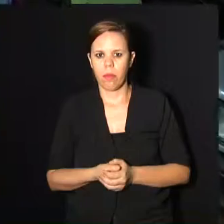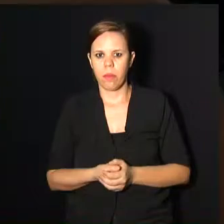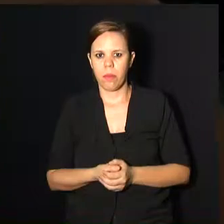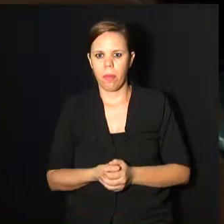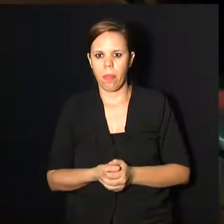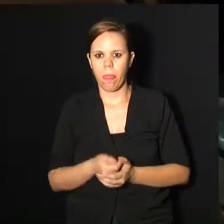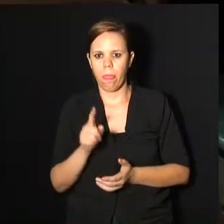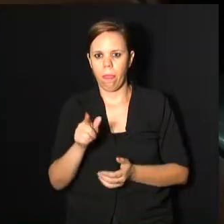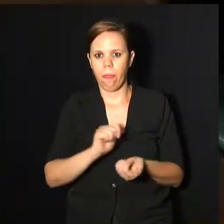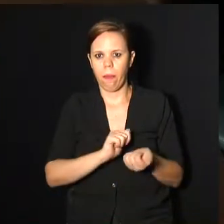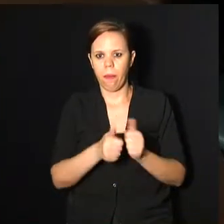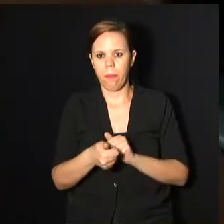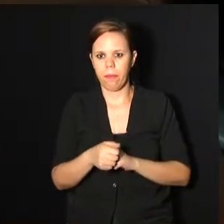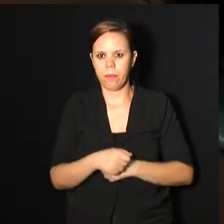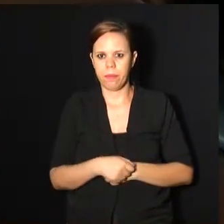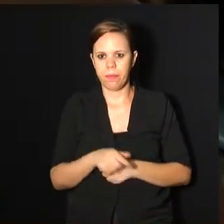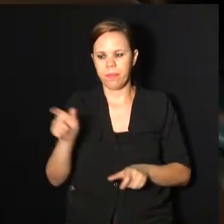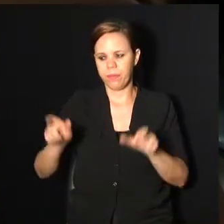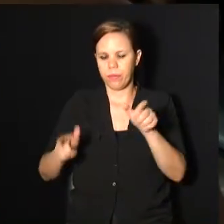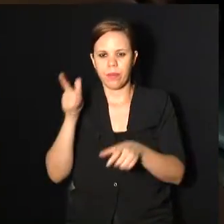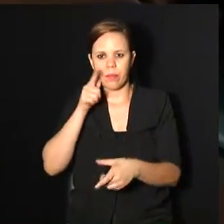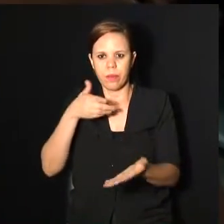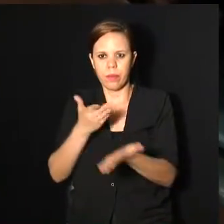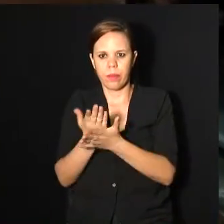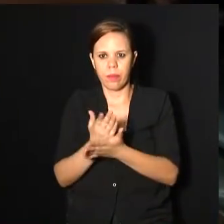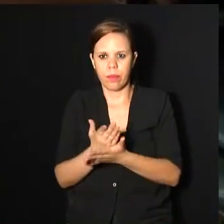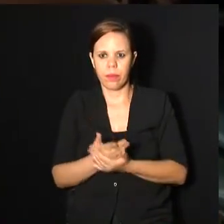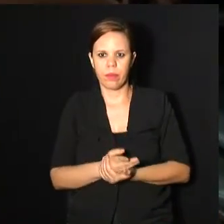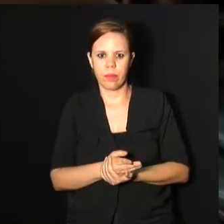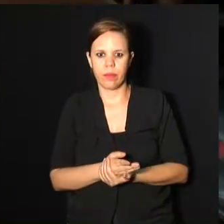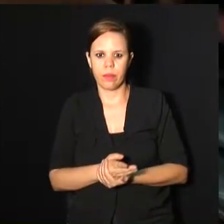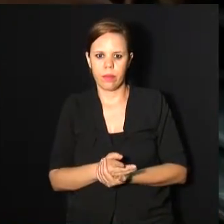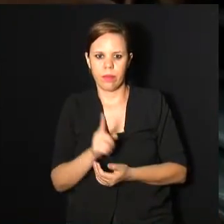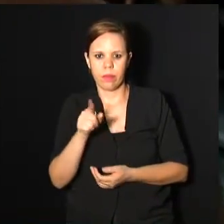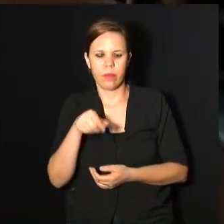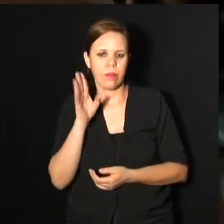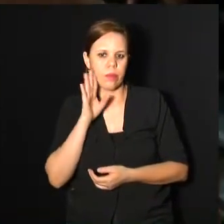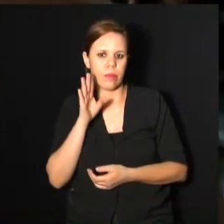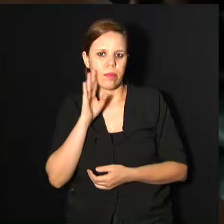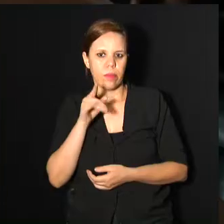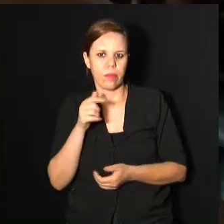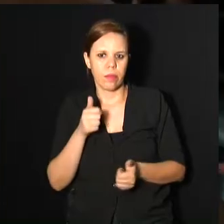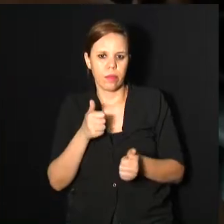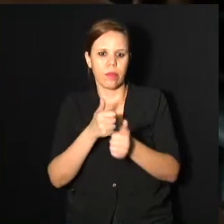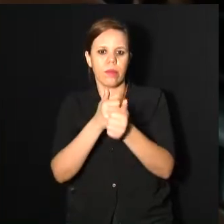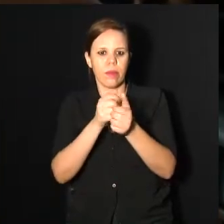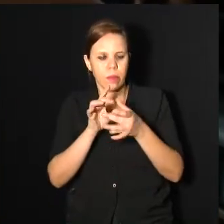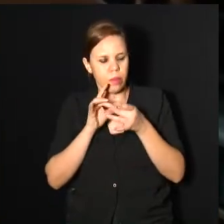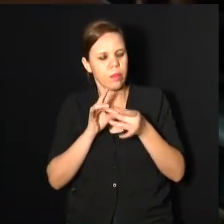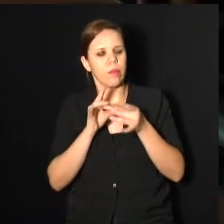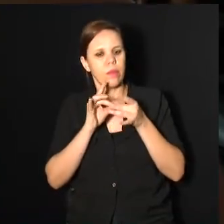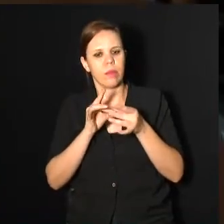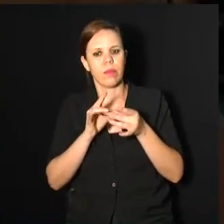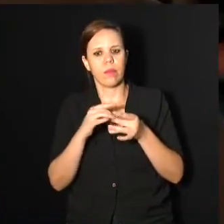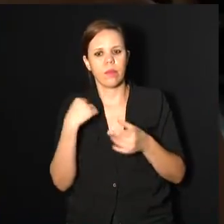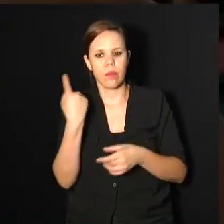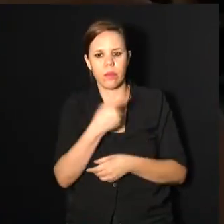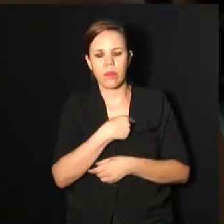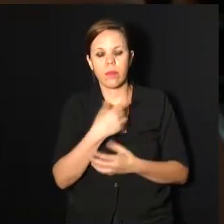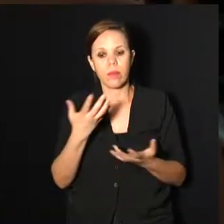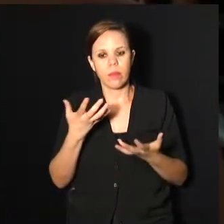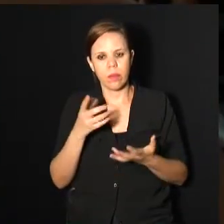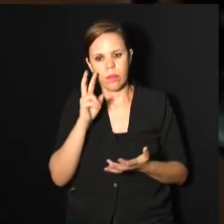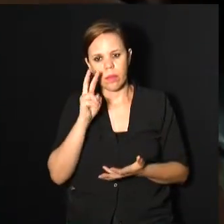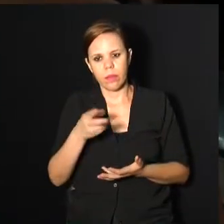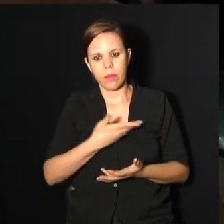Nesse esporte você torce para que o outro acerte. É legal esse companheirismo, assim, da gente querer ver o